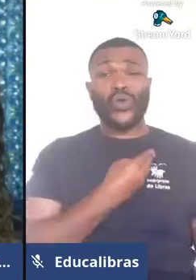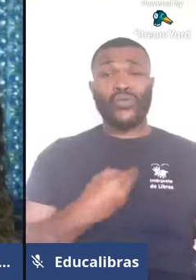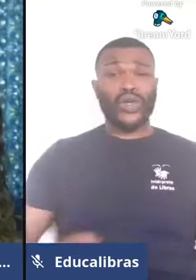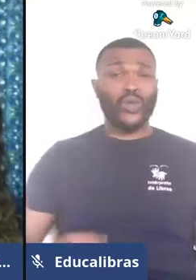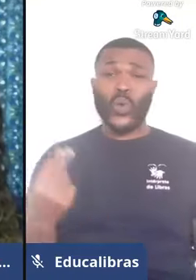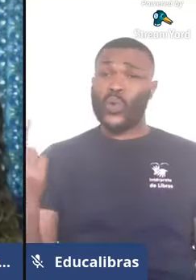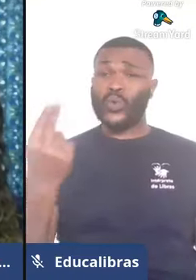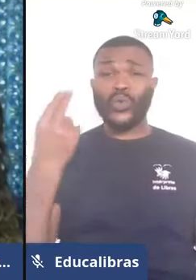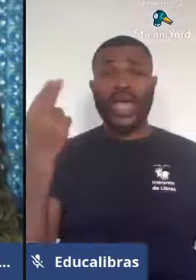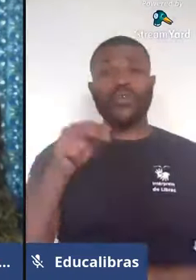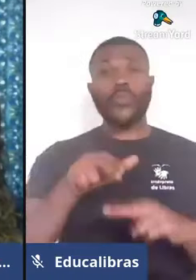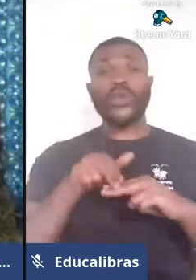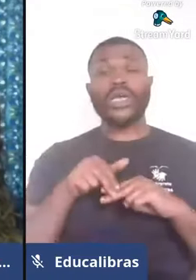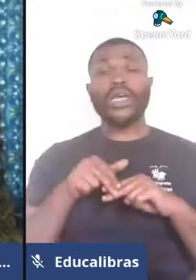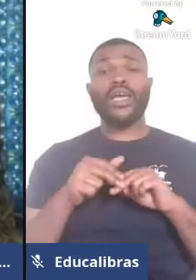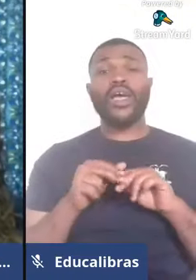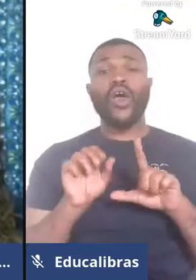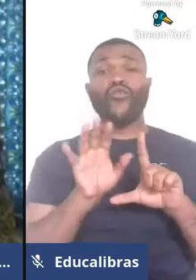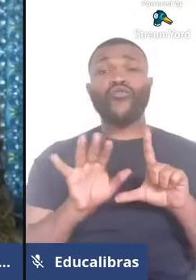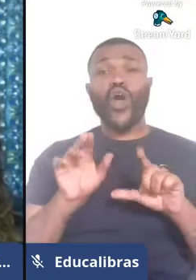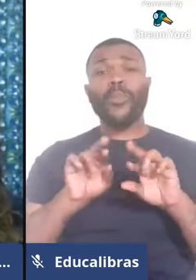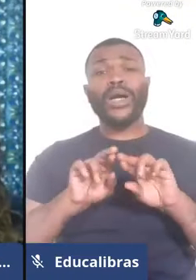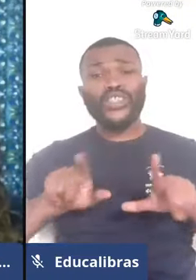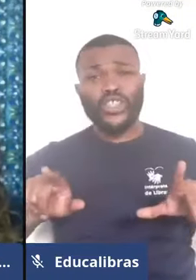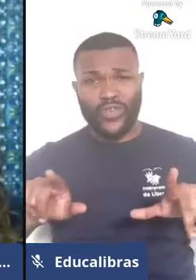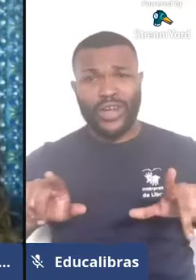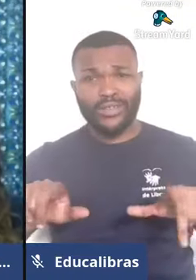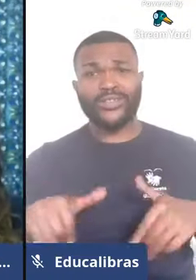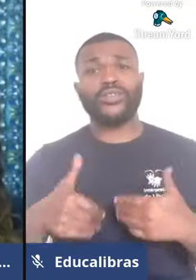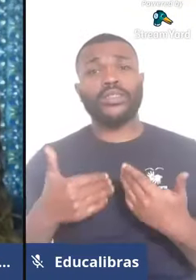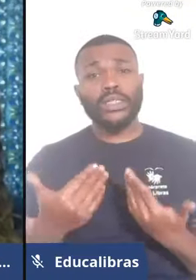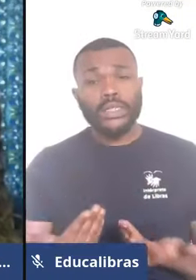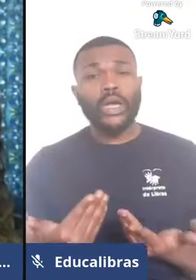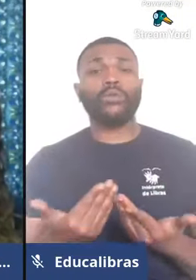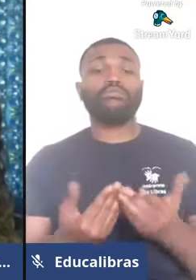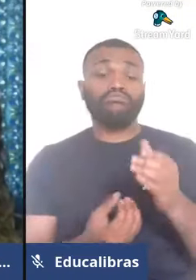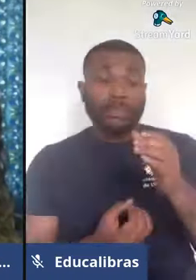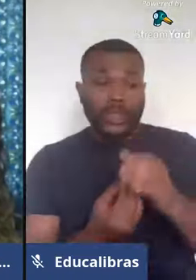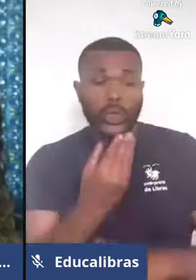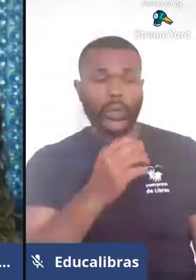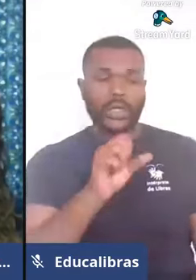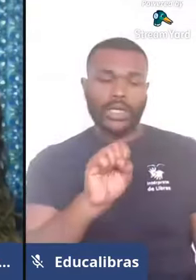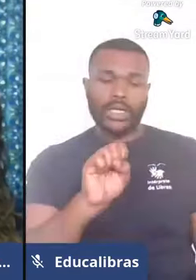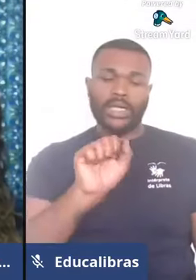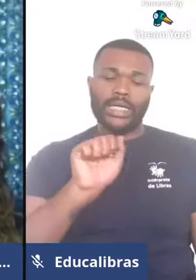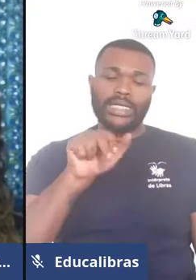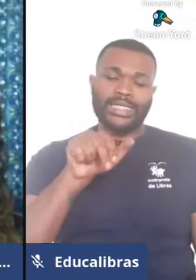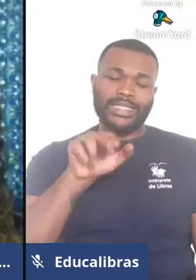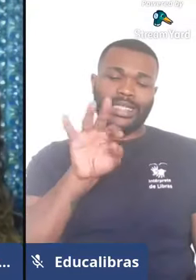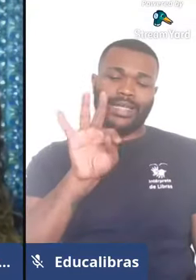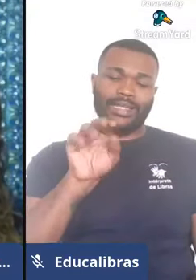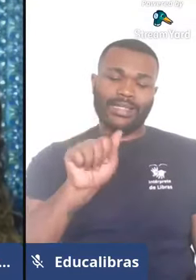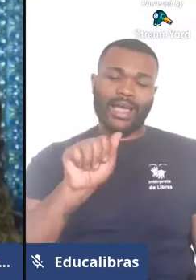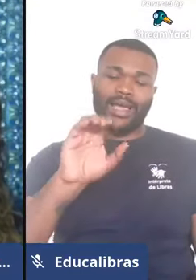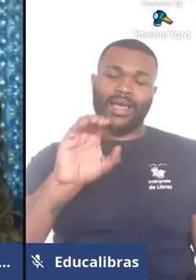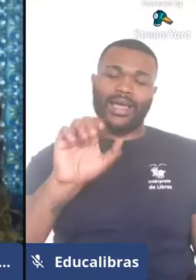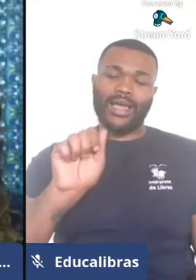enfim. E aí foi que a gente começou a conceber a Santa Causa. E aí a nossa ideia era que ter